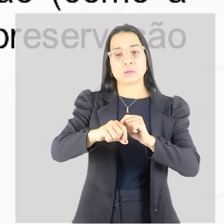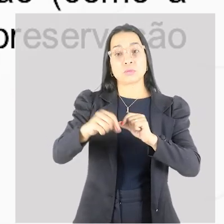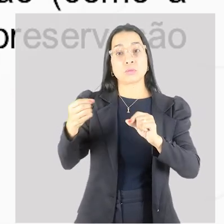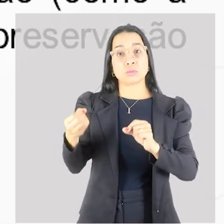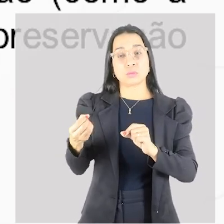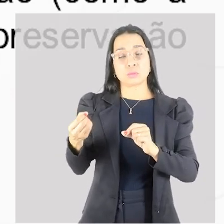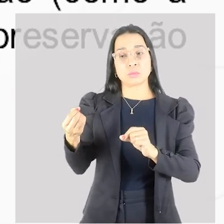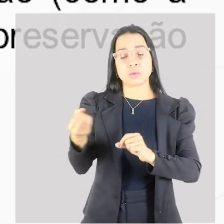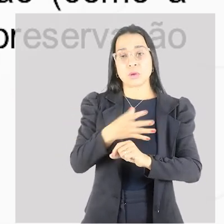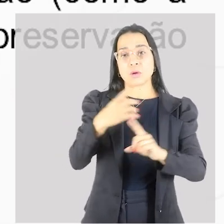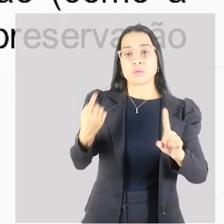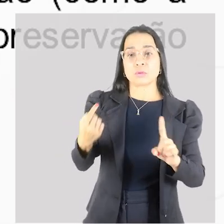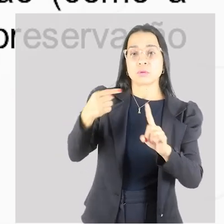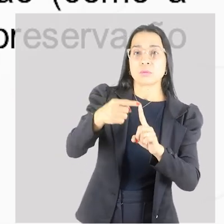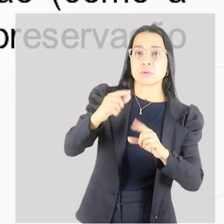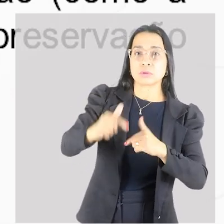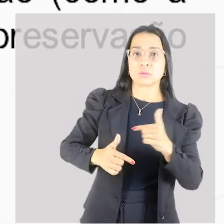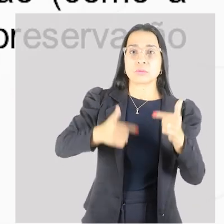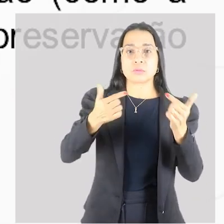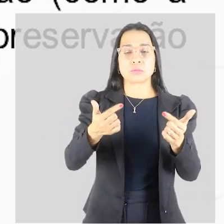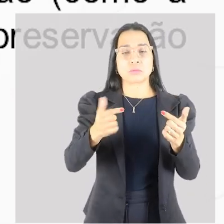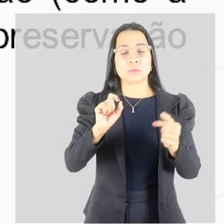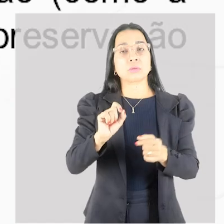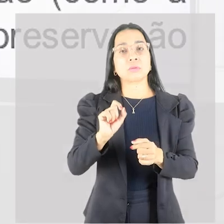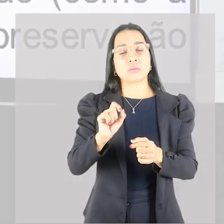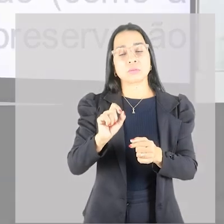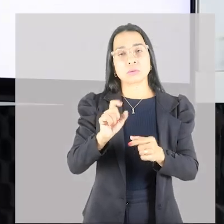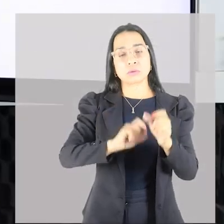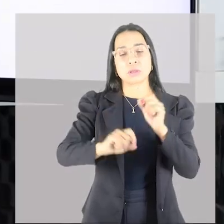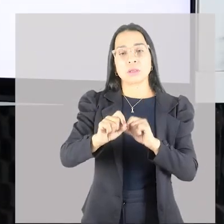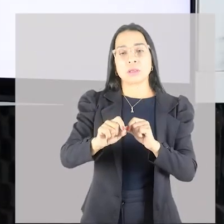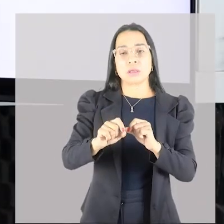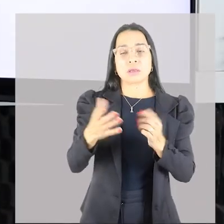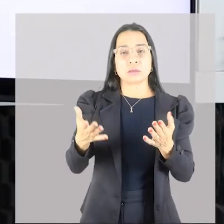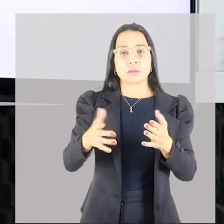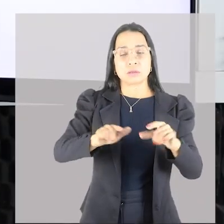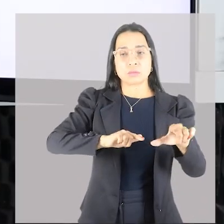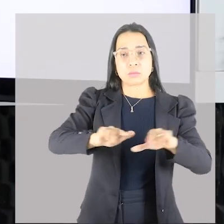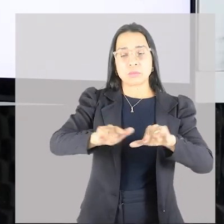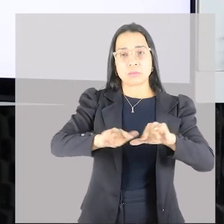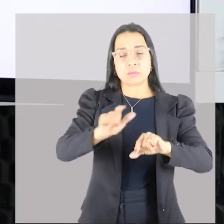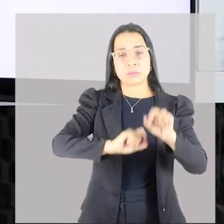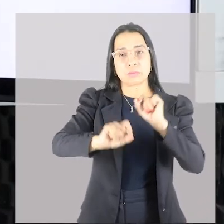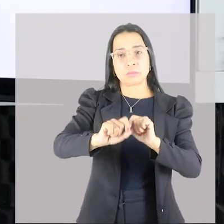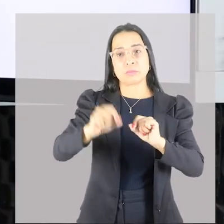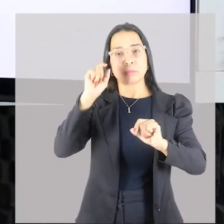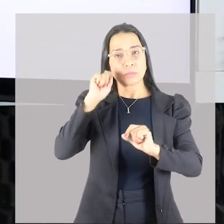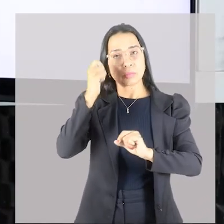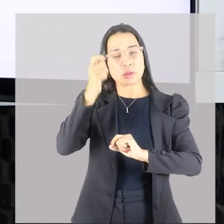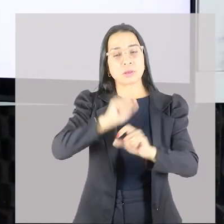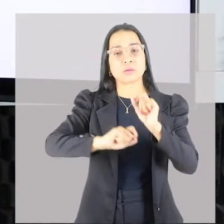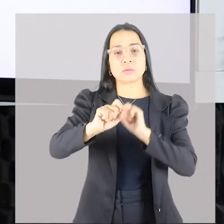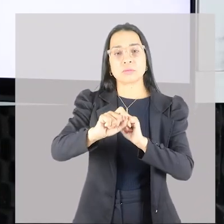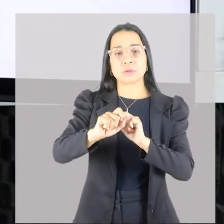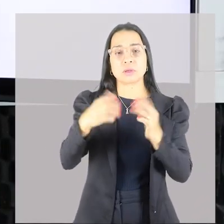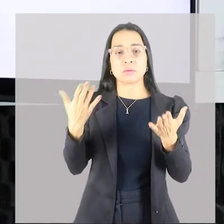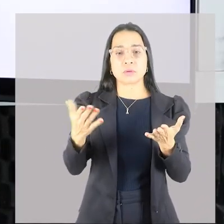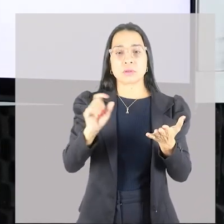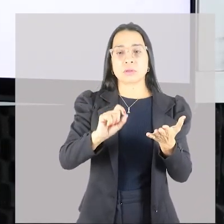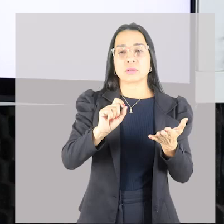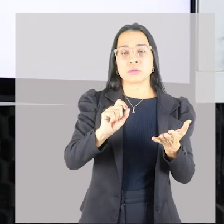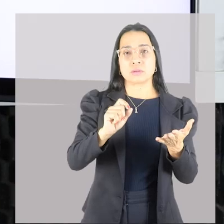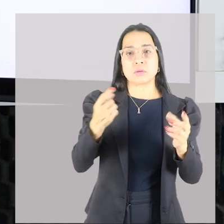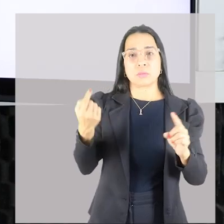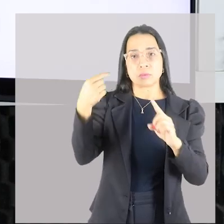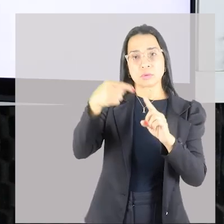luta. Mas sempre, no caso do movimento negro, pautas ligadas a questões raciais. Já que o grande mote da existência do